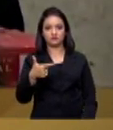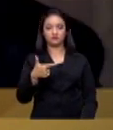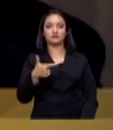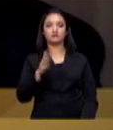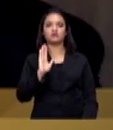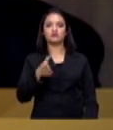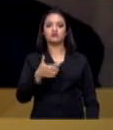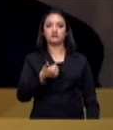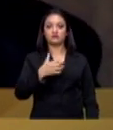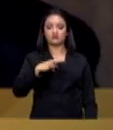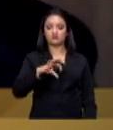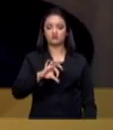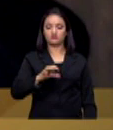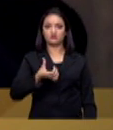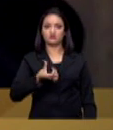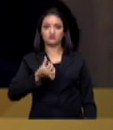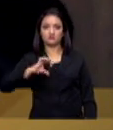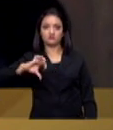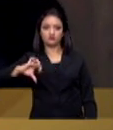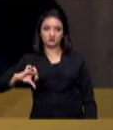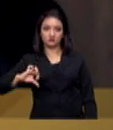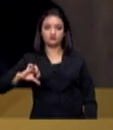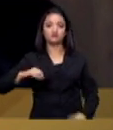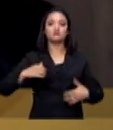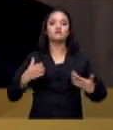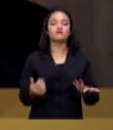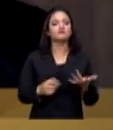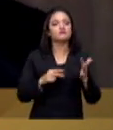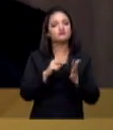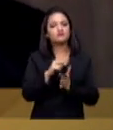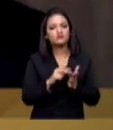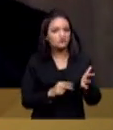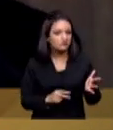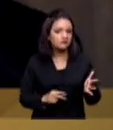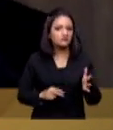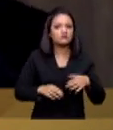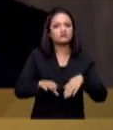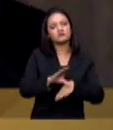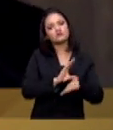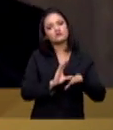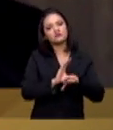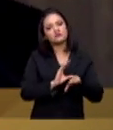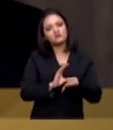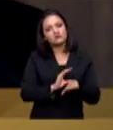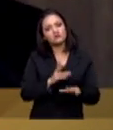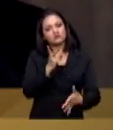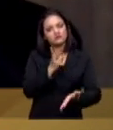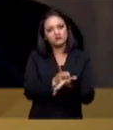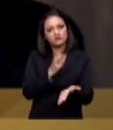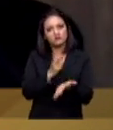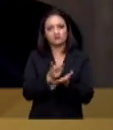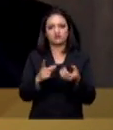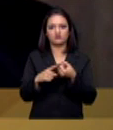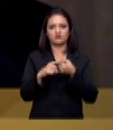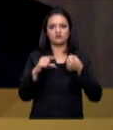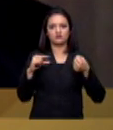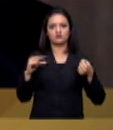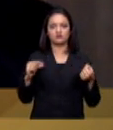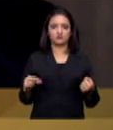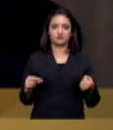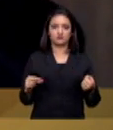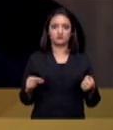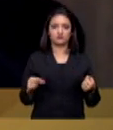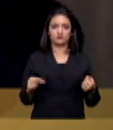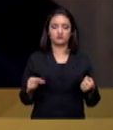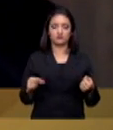1969, quer pela leitura constitucionalizada desse mesmo dispositivo. E é